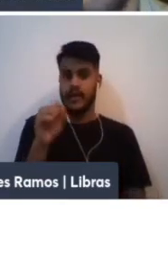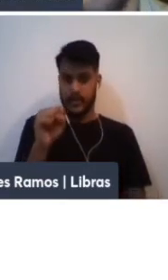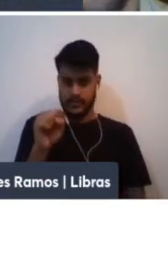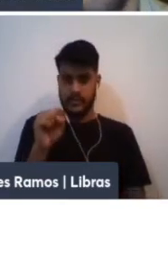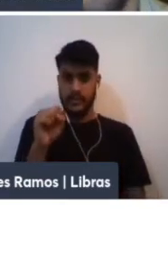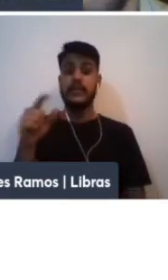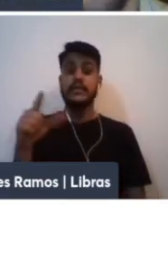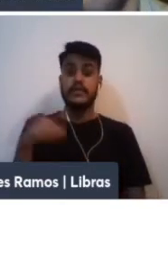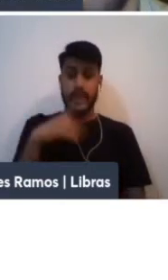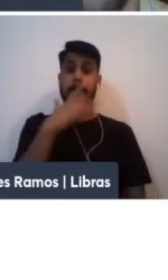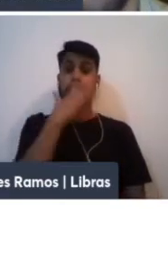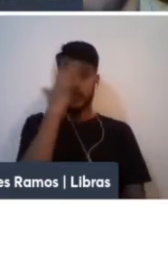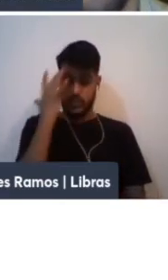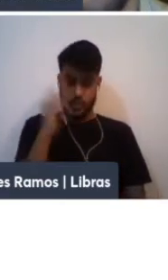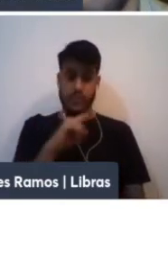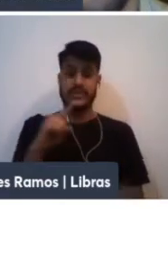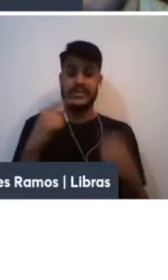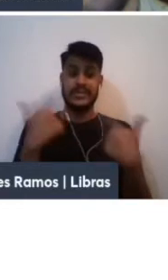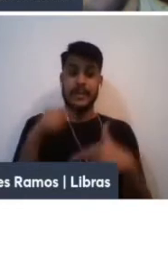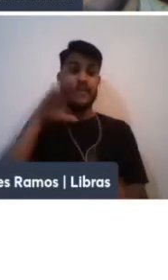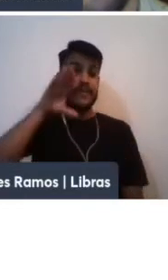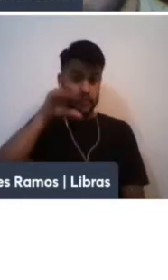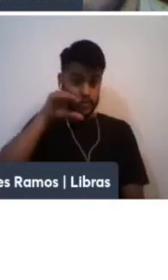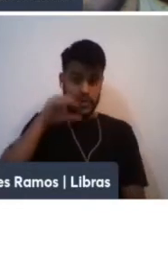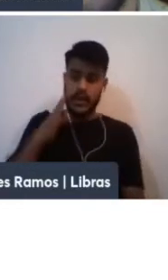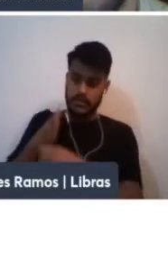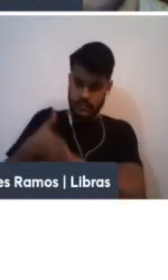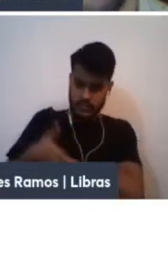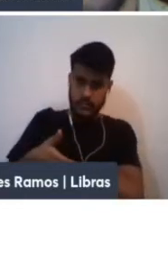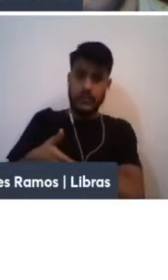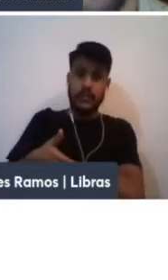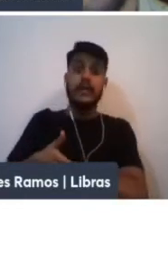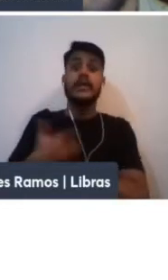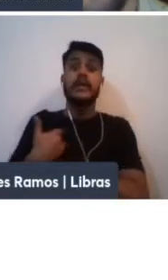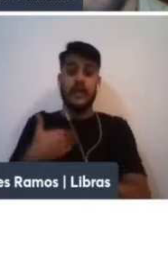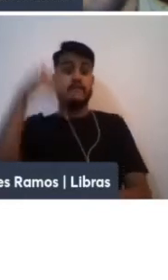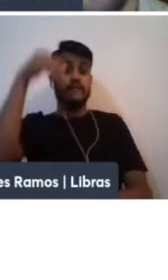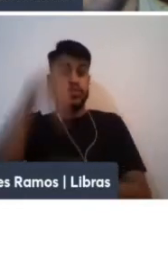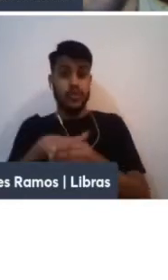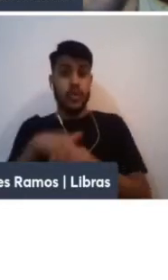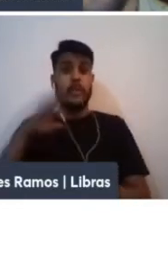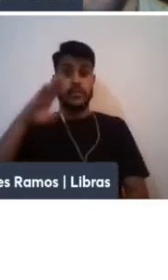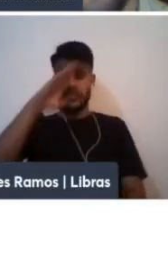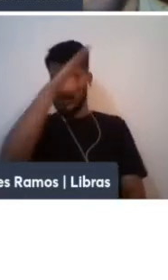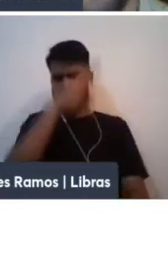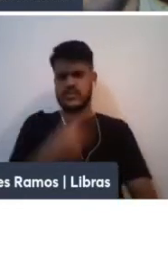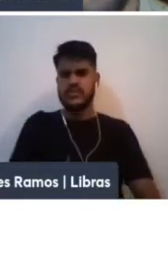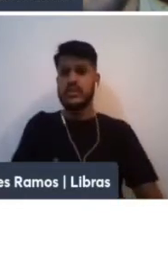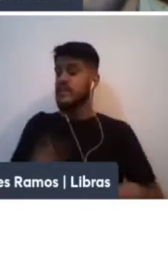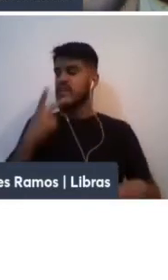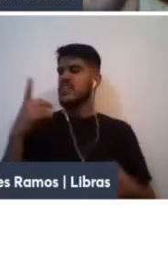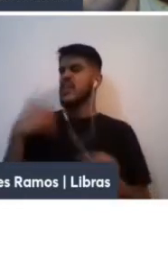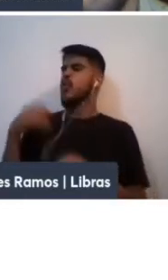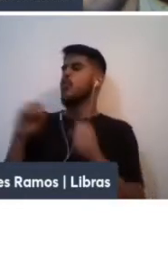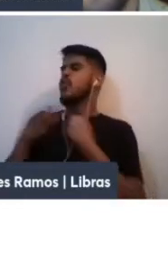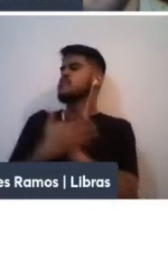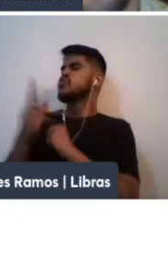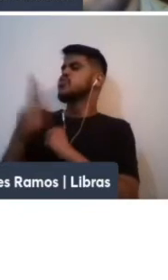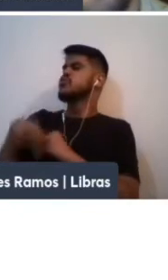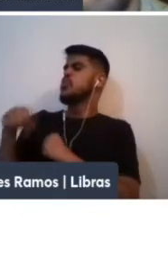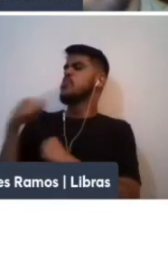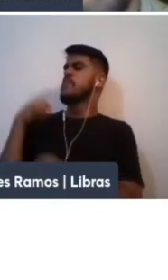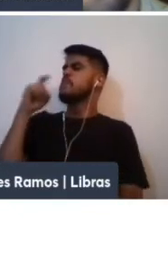nesse governo negam o coronavírus. Ah, será que é tudo isso mesmo? Vendo os